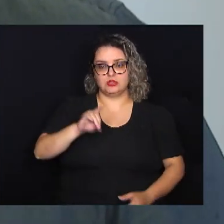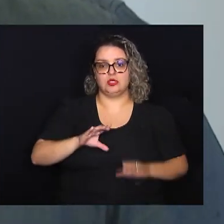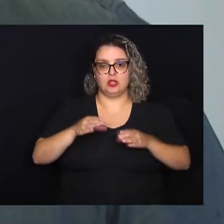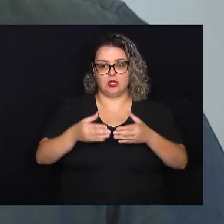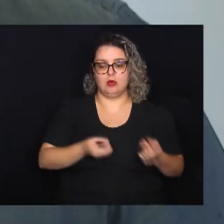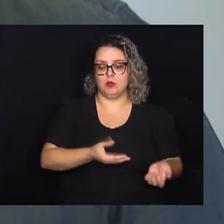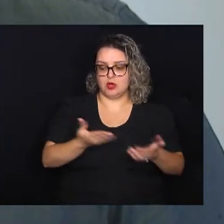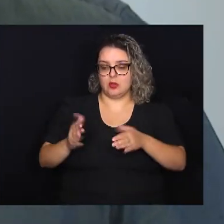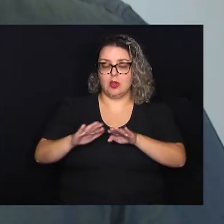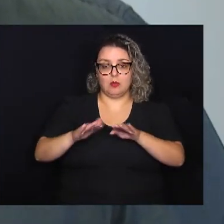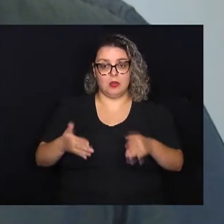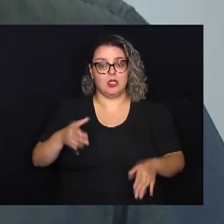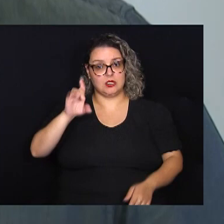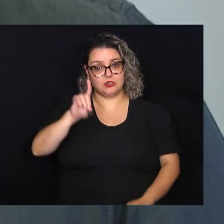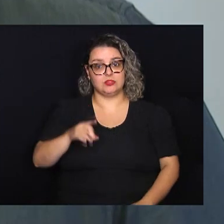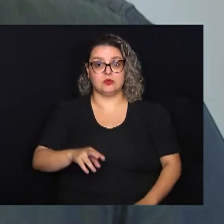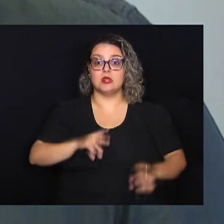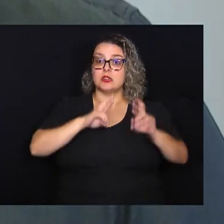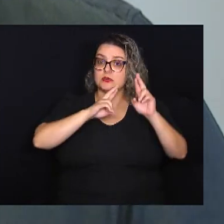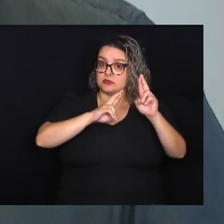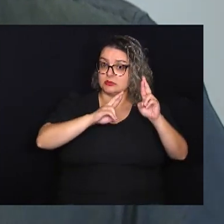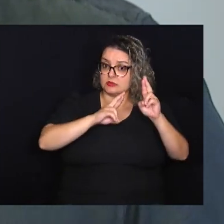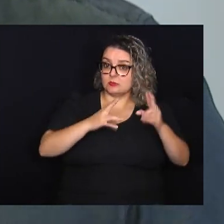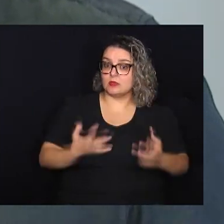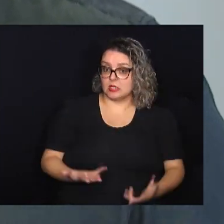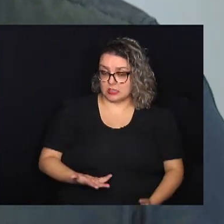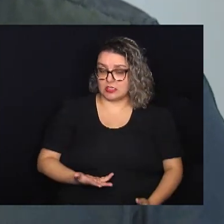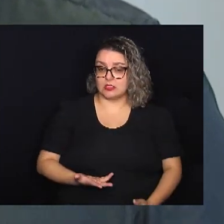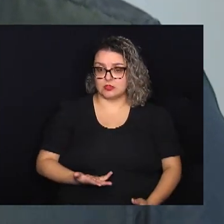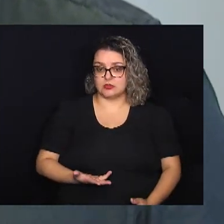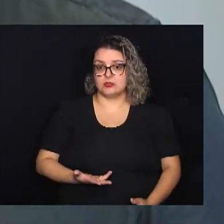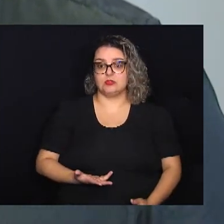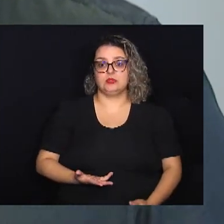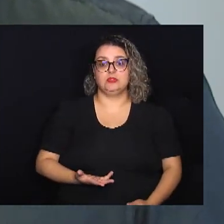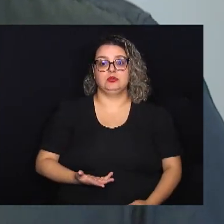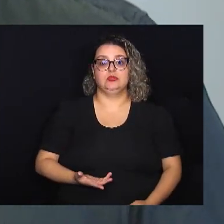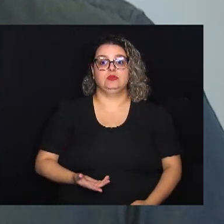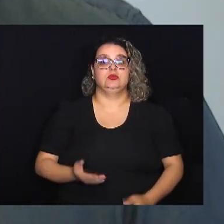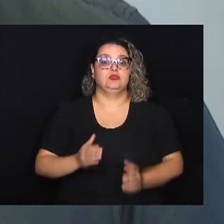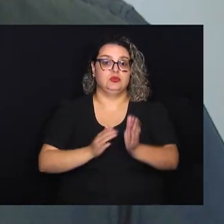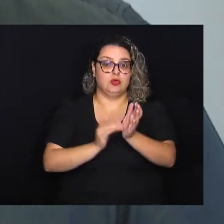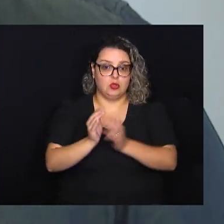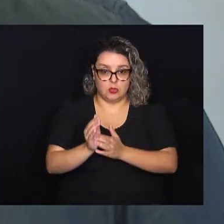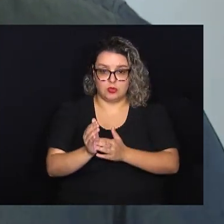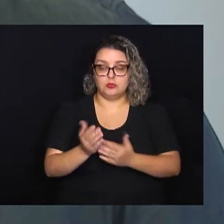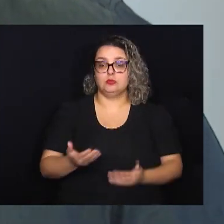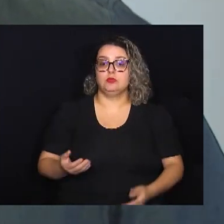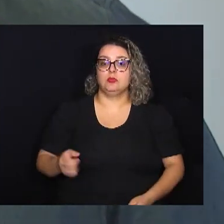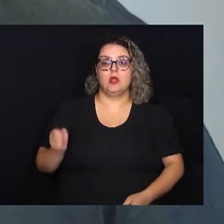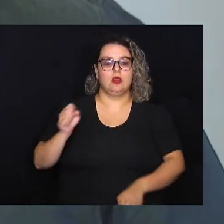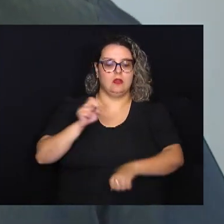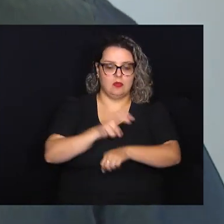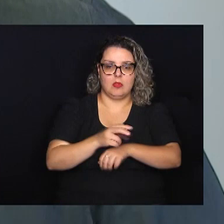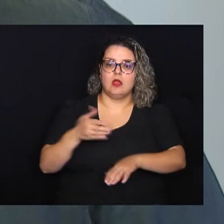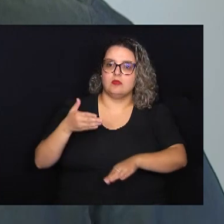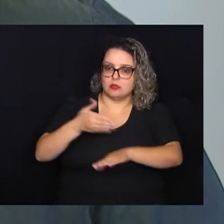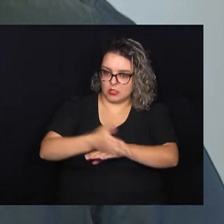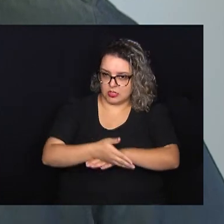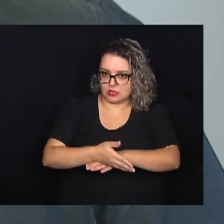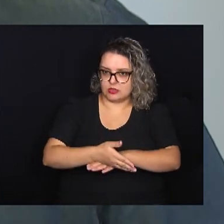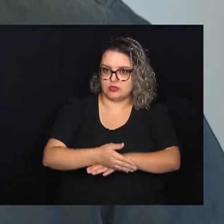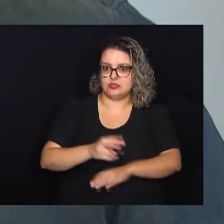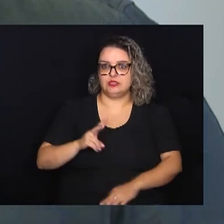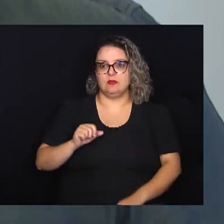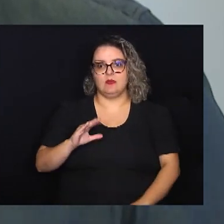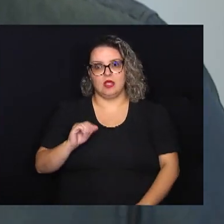mesa diretora essa expectativa de necessidade de um concurso público para preenchimento dessas vagas de